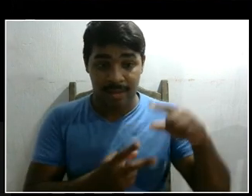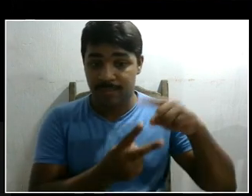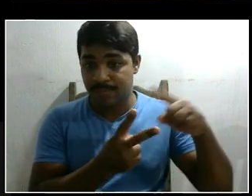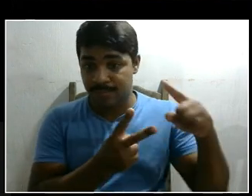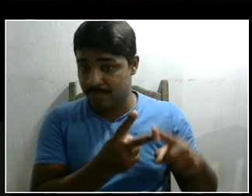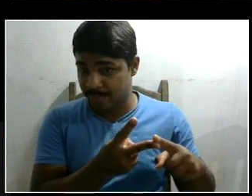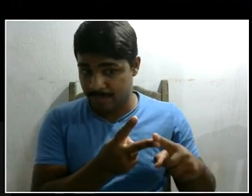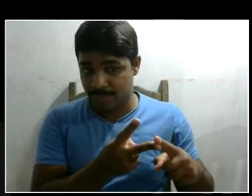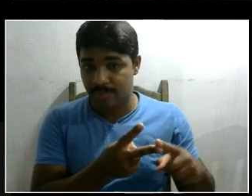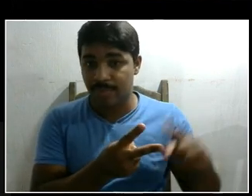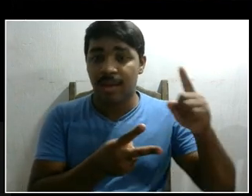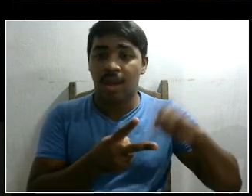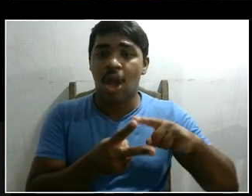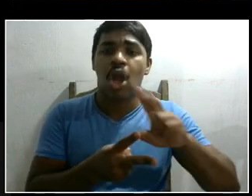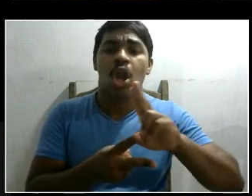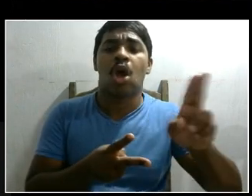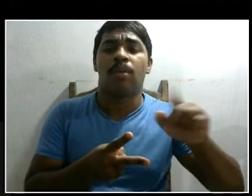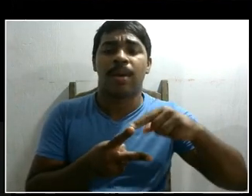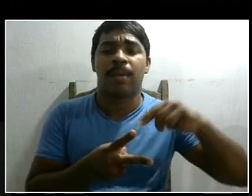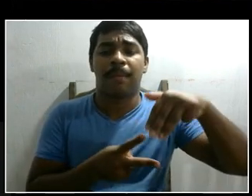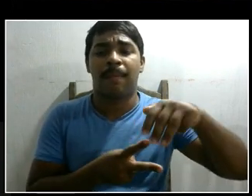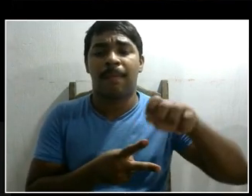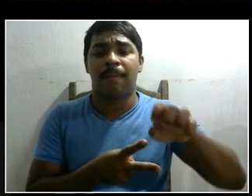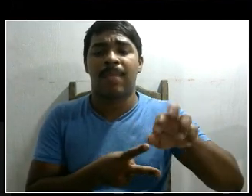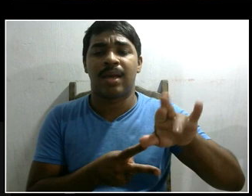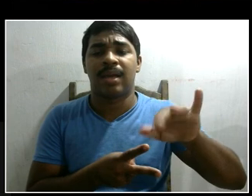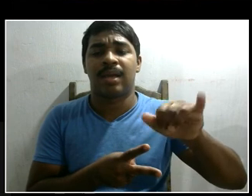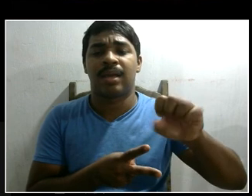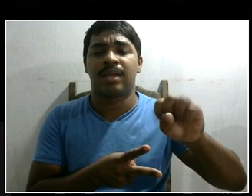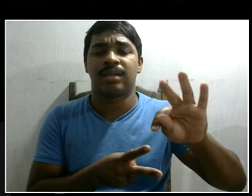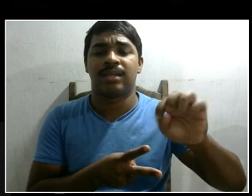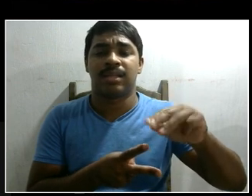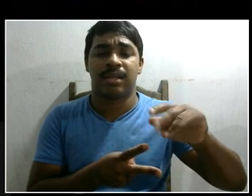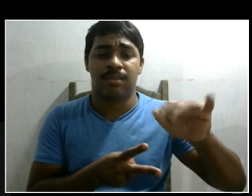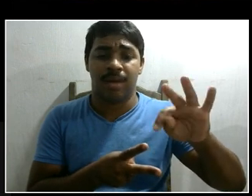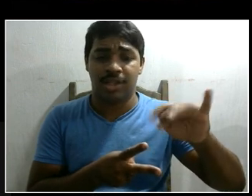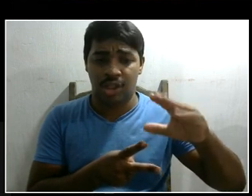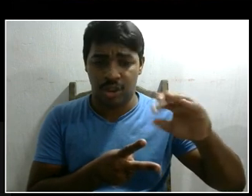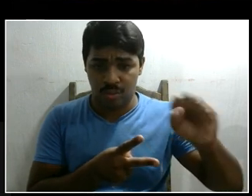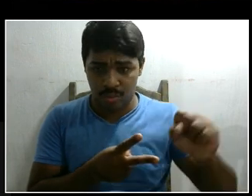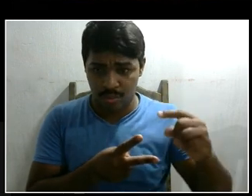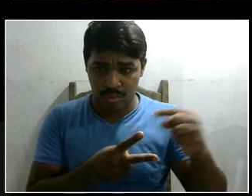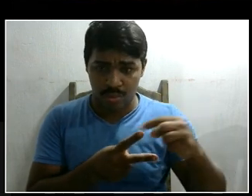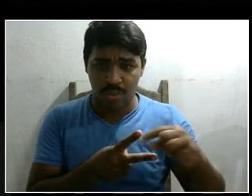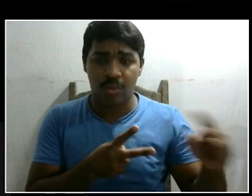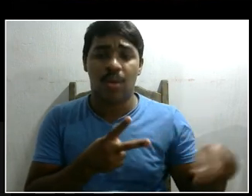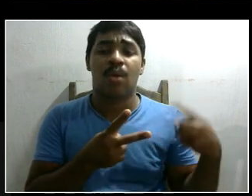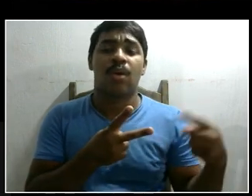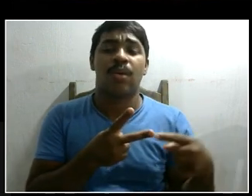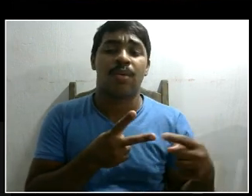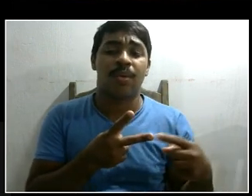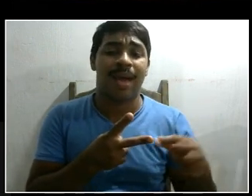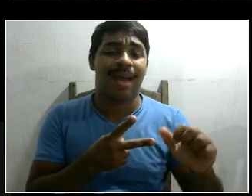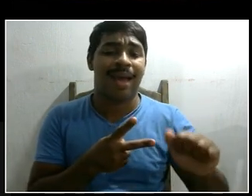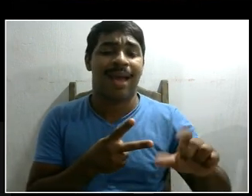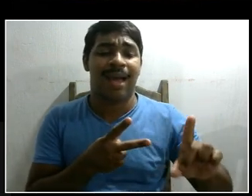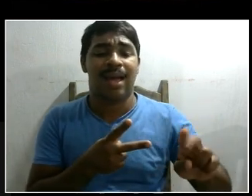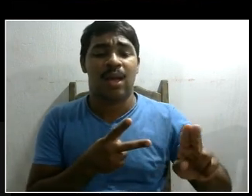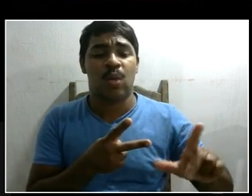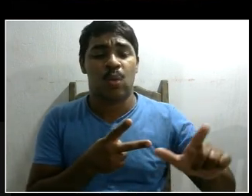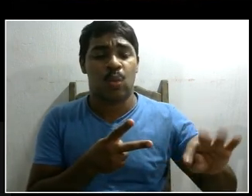que a gente chama de meristemáticos, ou também chamados de embrionários, e os tecidos adultos ou permanentes. Qual seria a